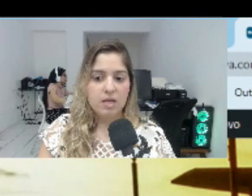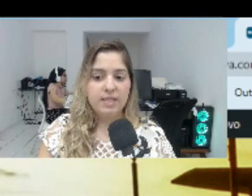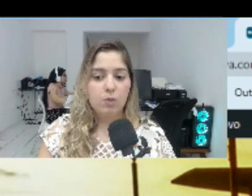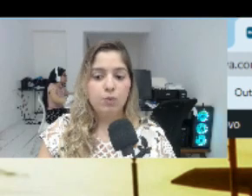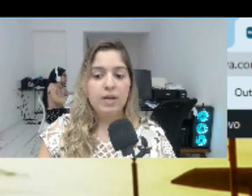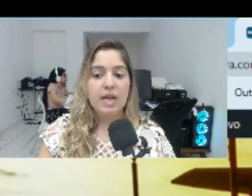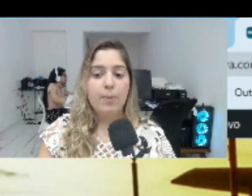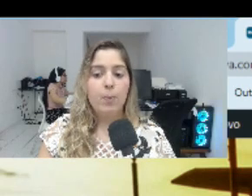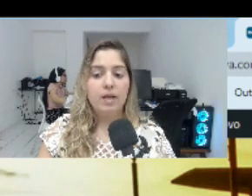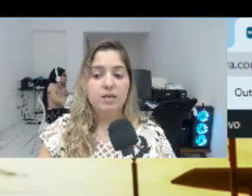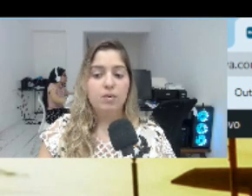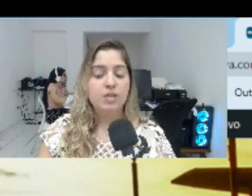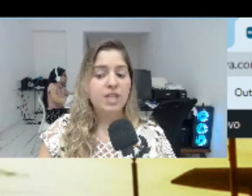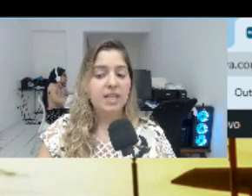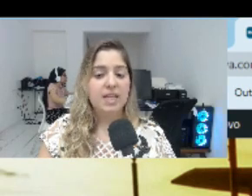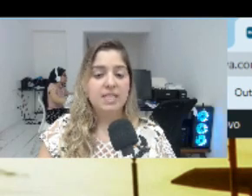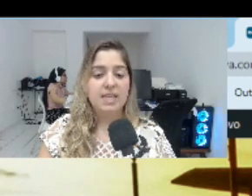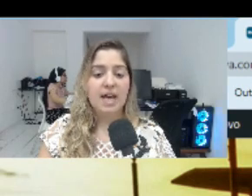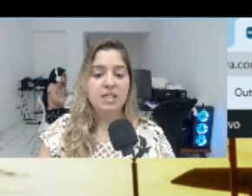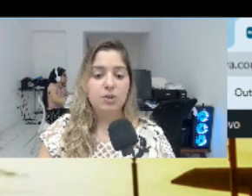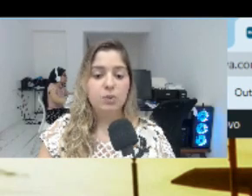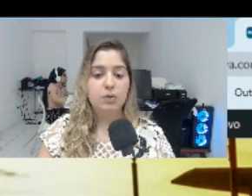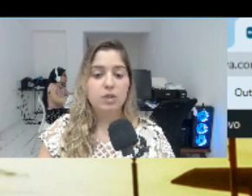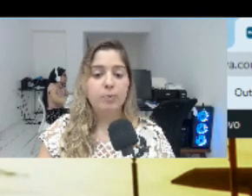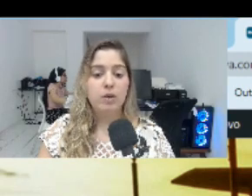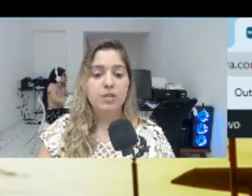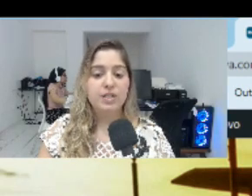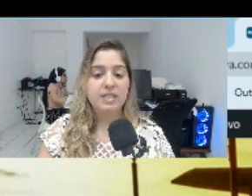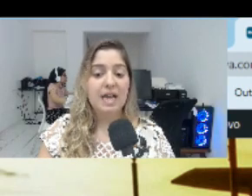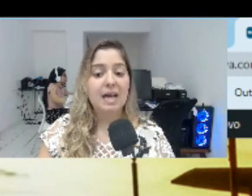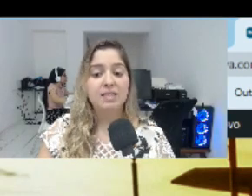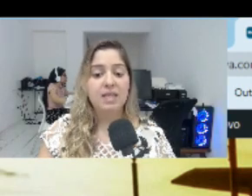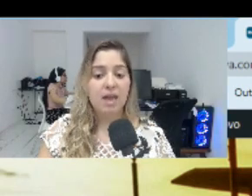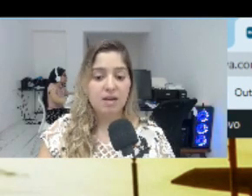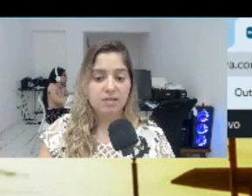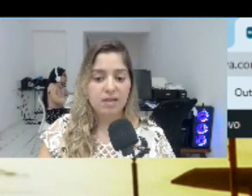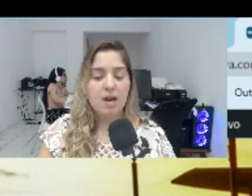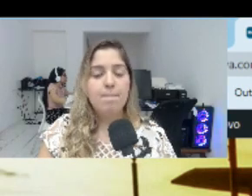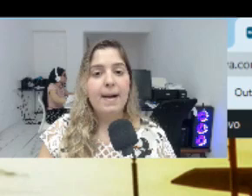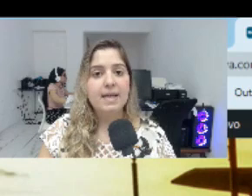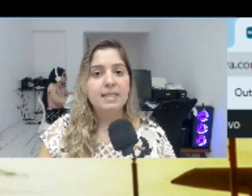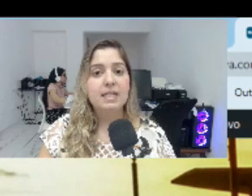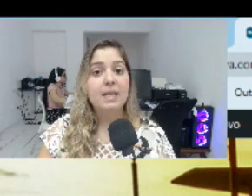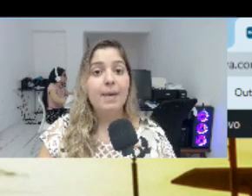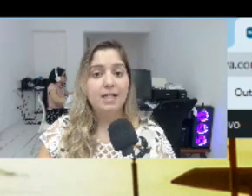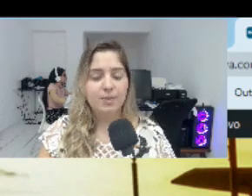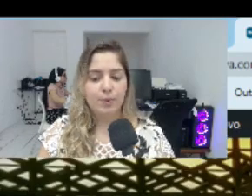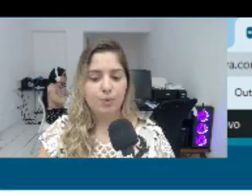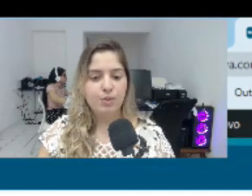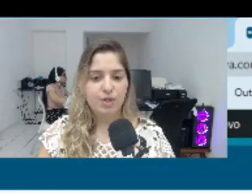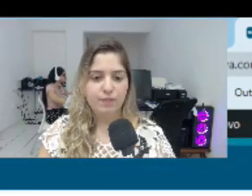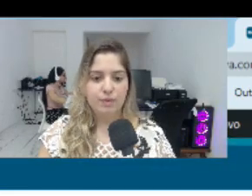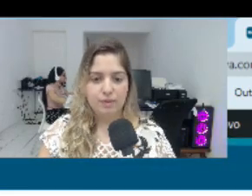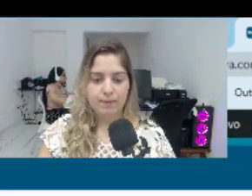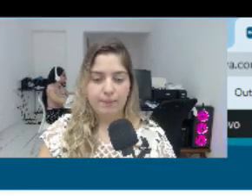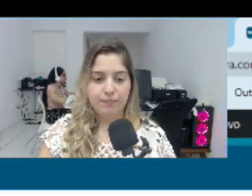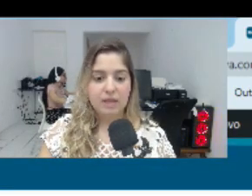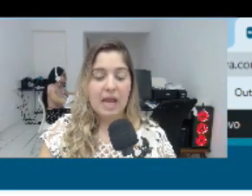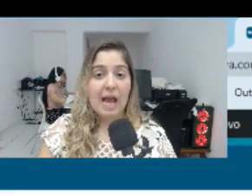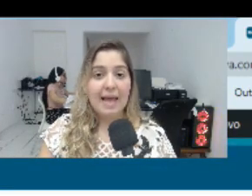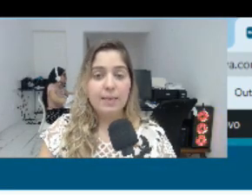população. Segundo ele, a população não está interessada em discussões políticas rasteiras, mas em debates